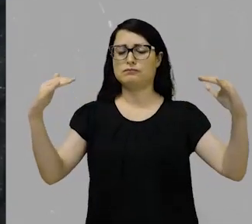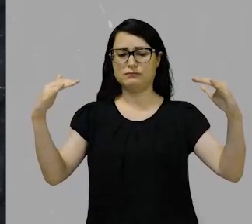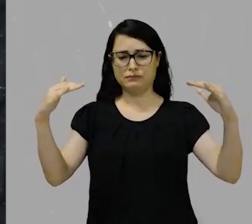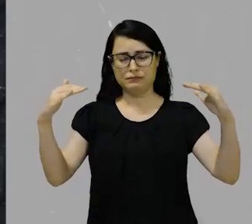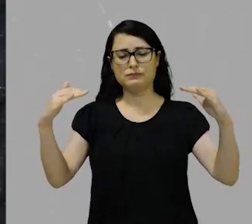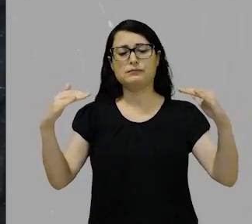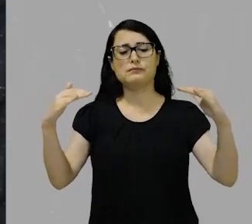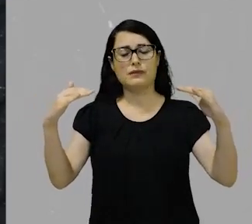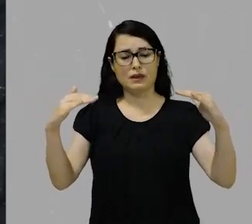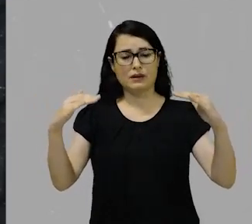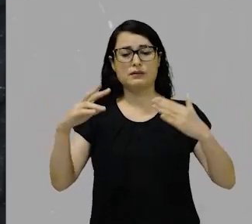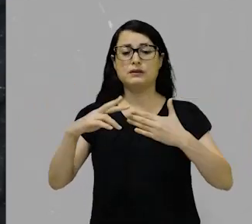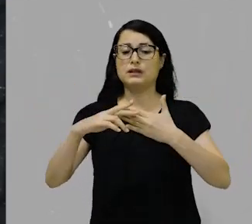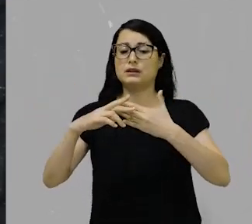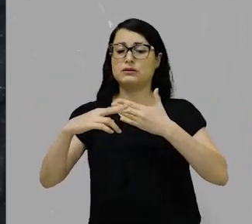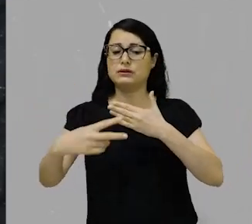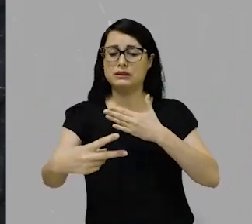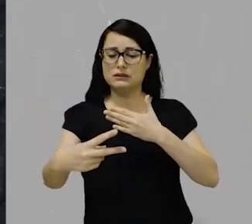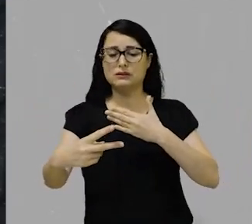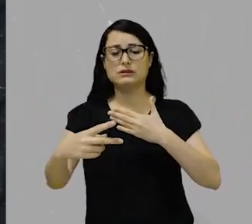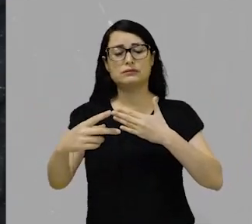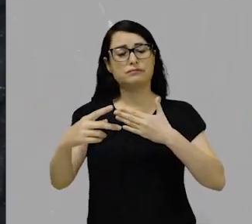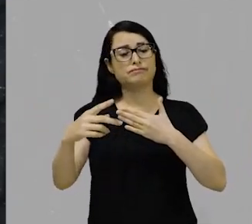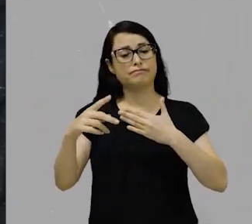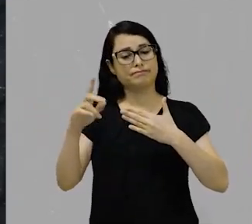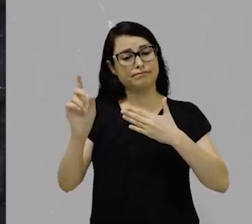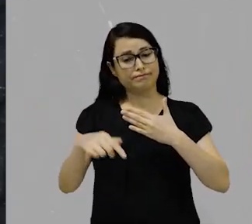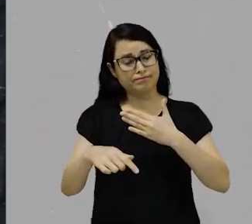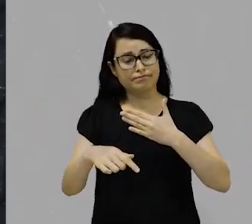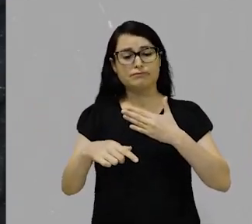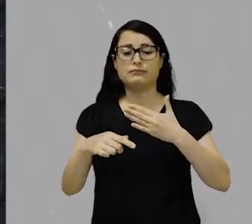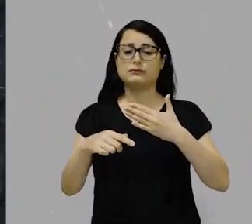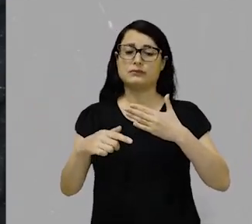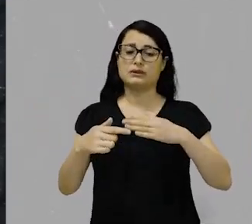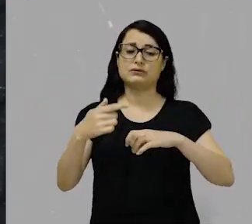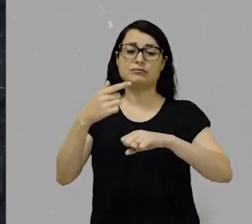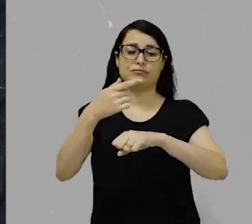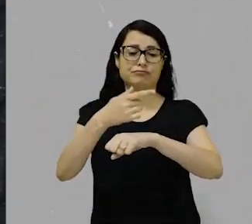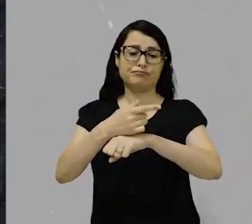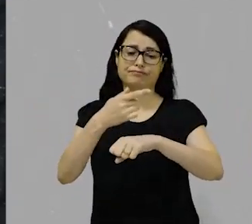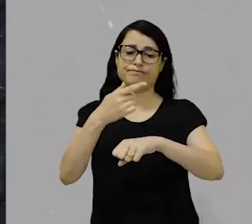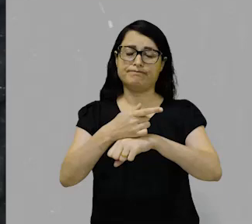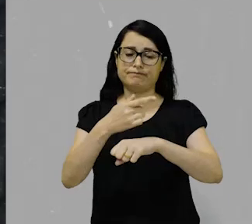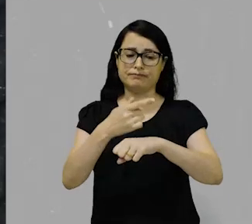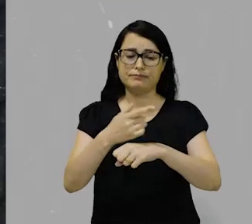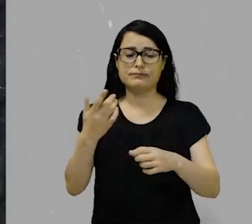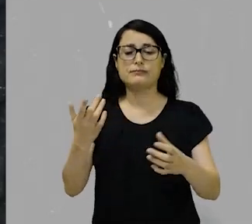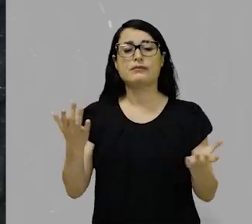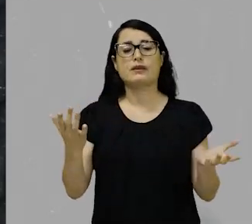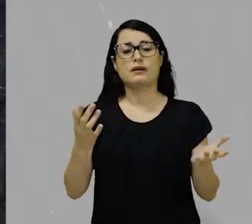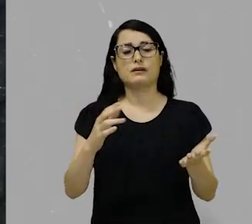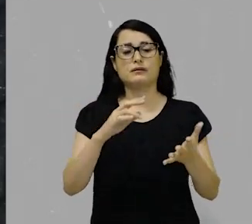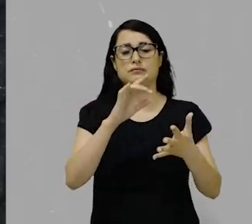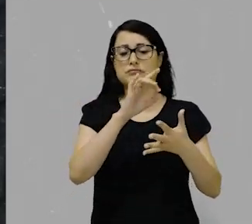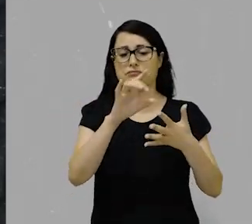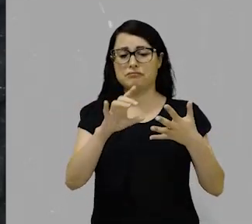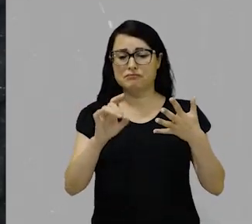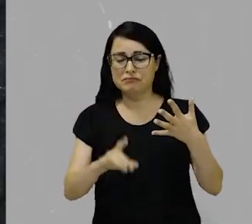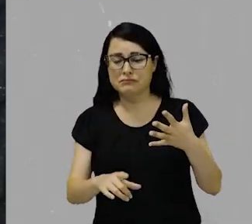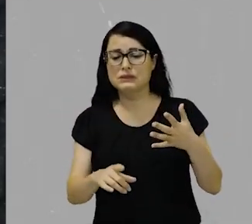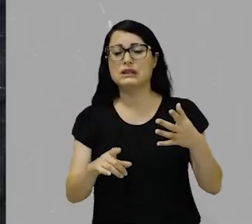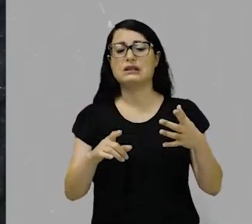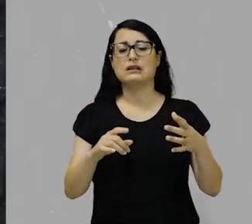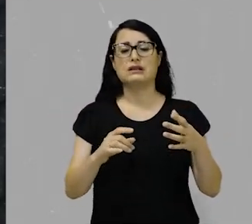também. E a consequência disso são justamente os eventos geológicos, como terremotos, como